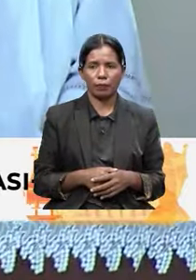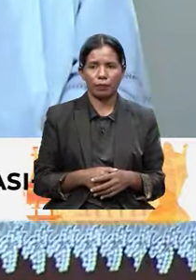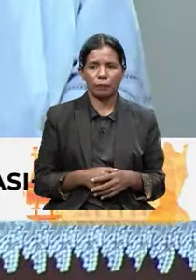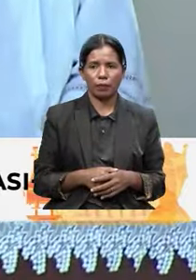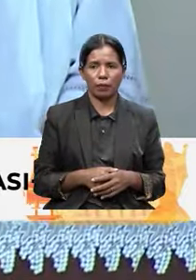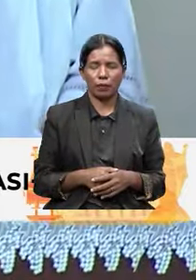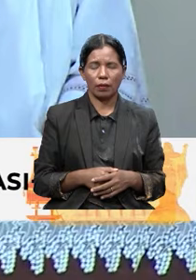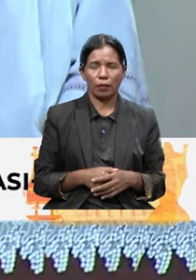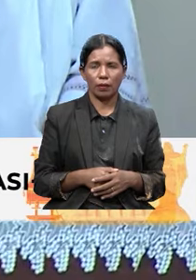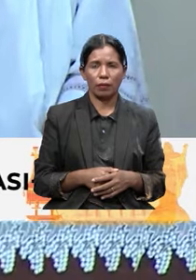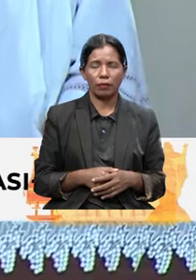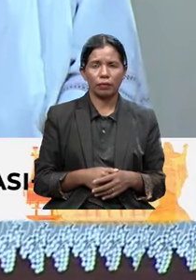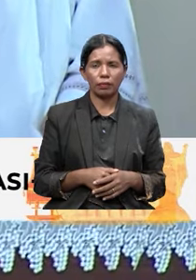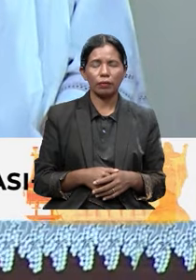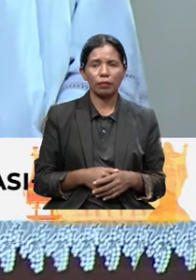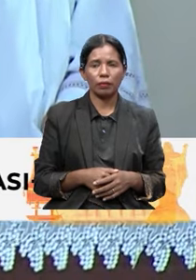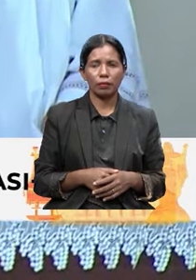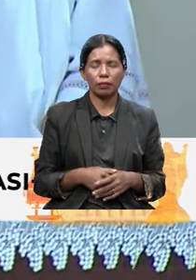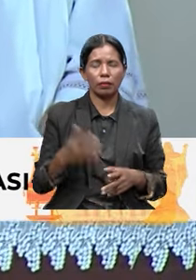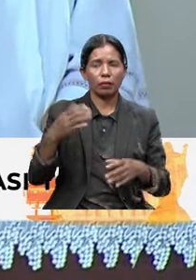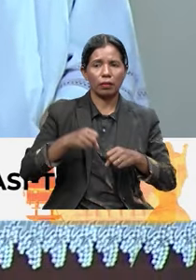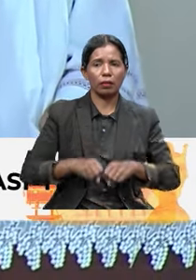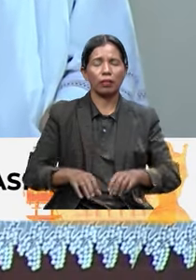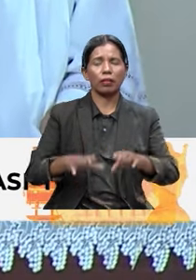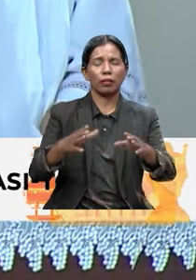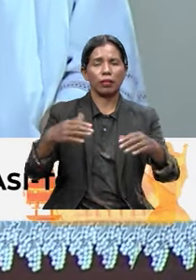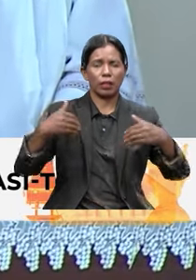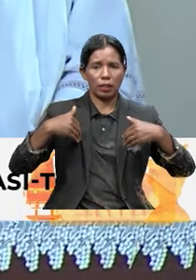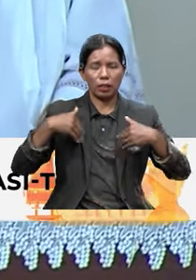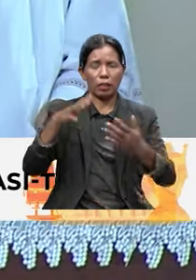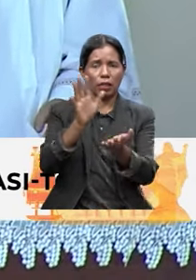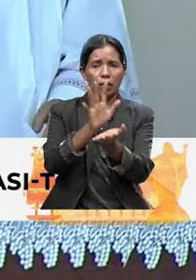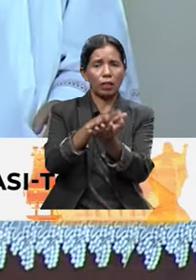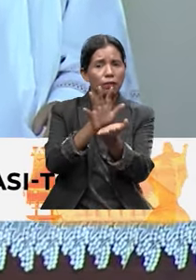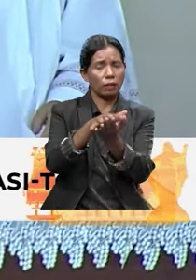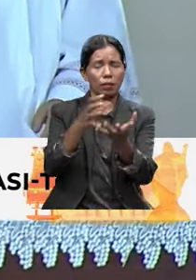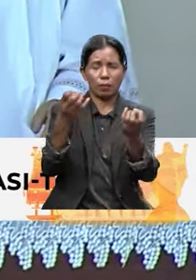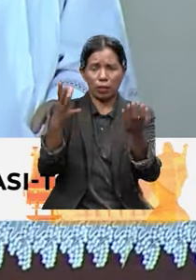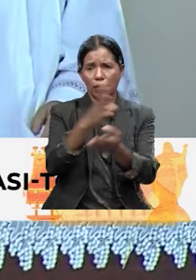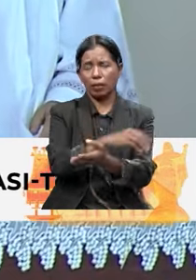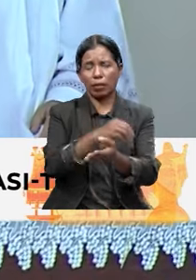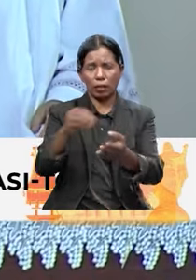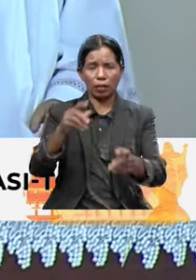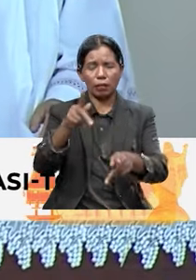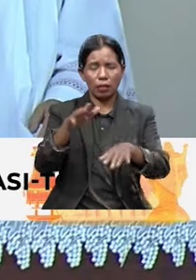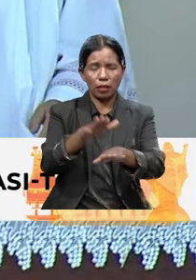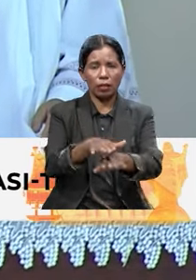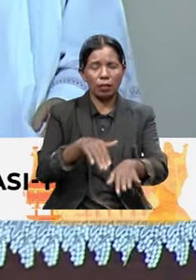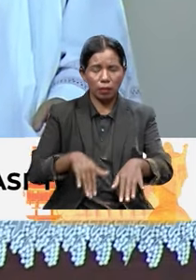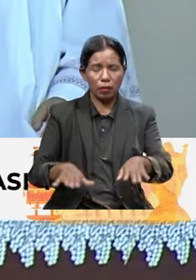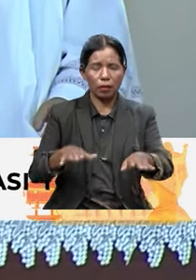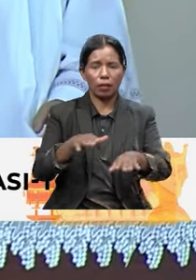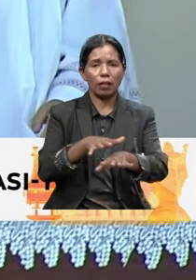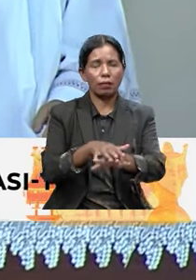E está se ir um sira befura que né, que a la faek bara que laran, nebe sira nani hakmatek, mai está se ir